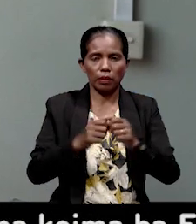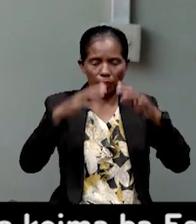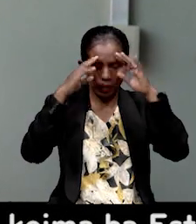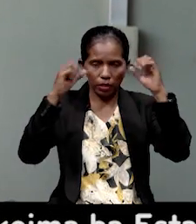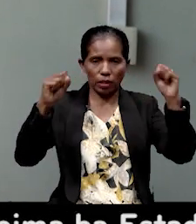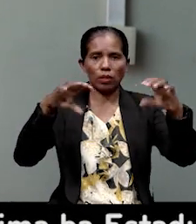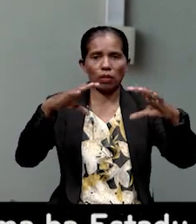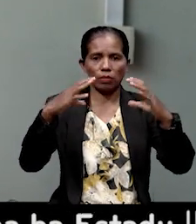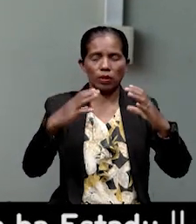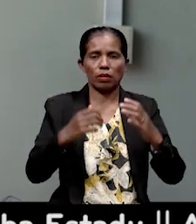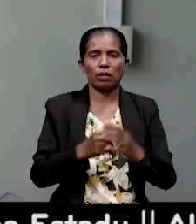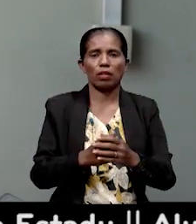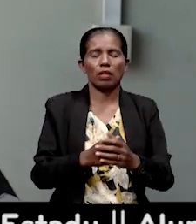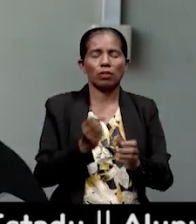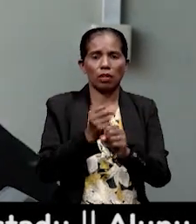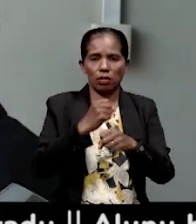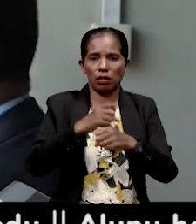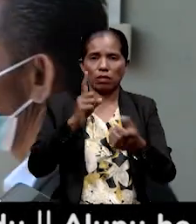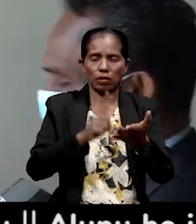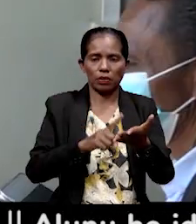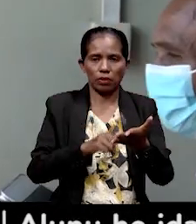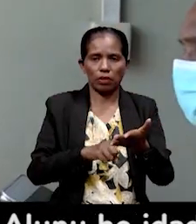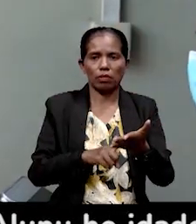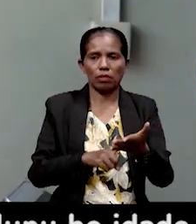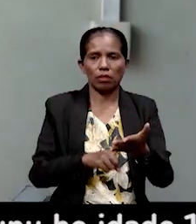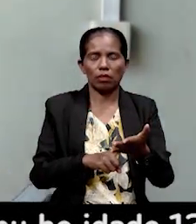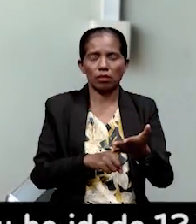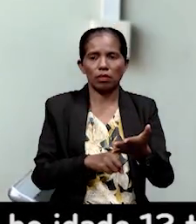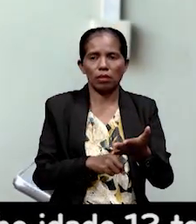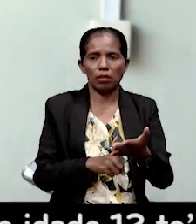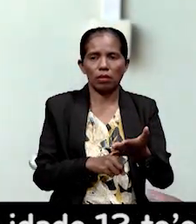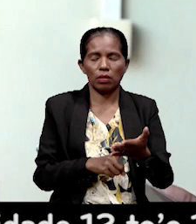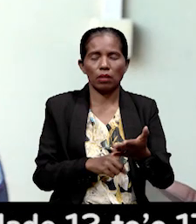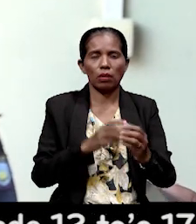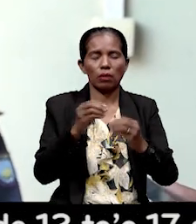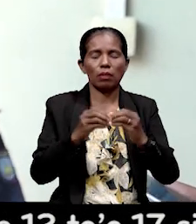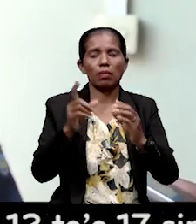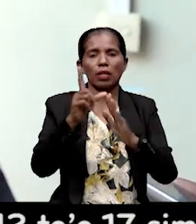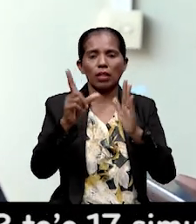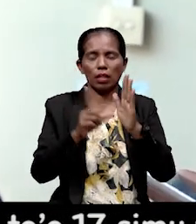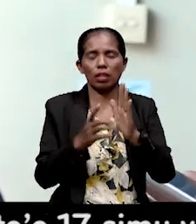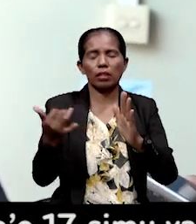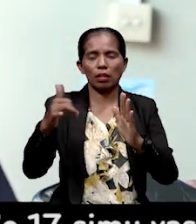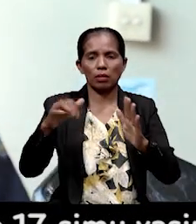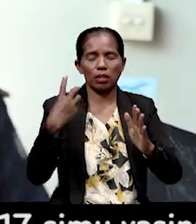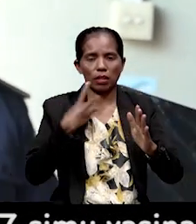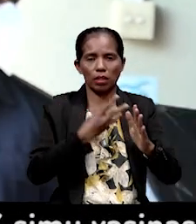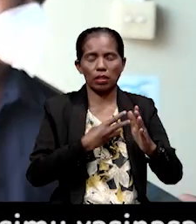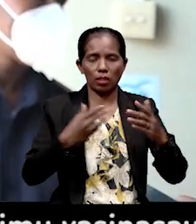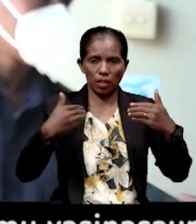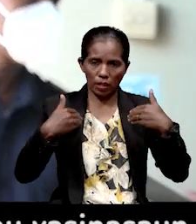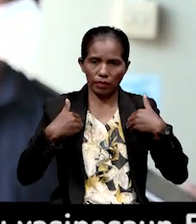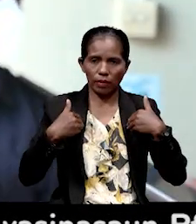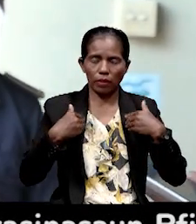comissão, ato a discussão da lei Sernambema e da IHA.